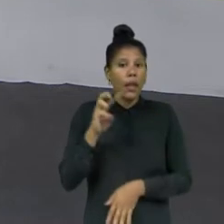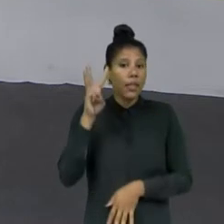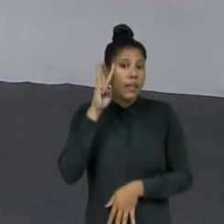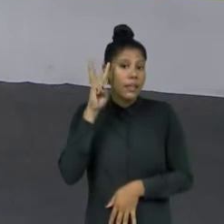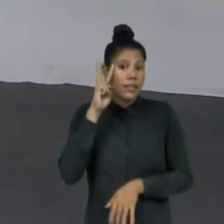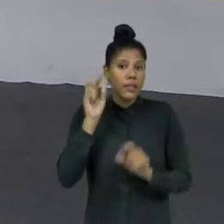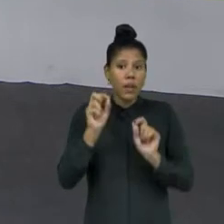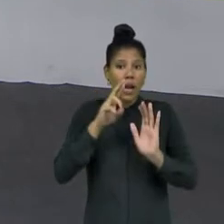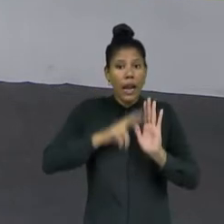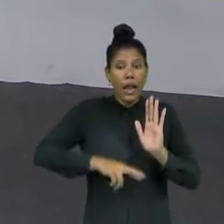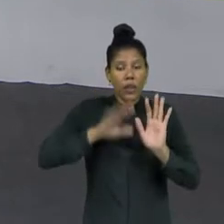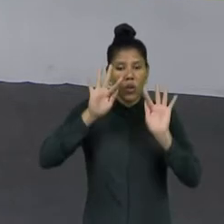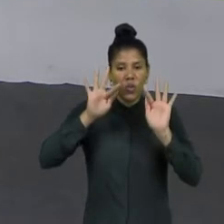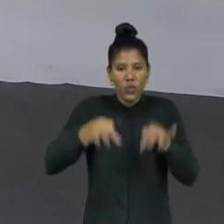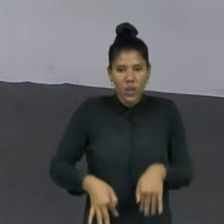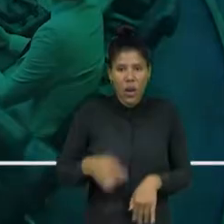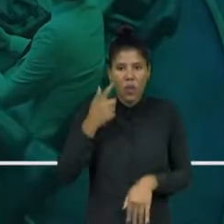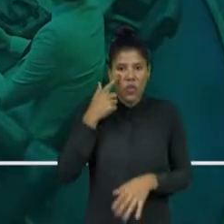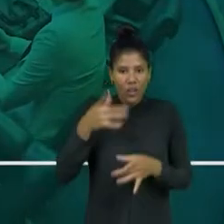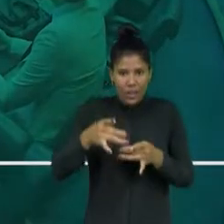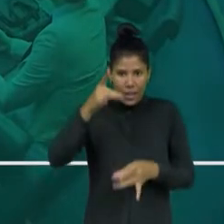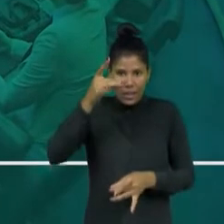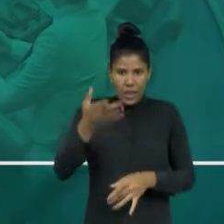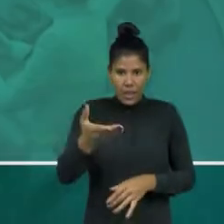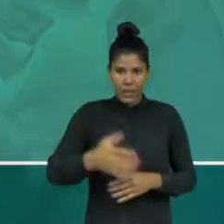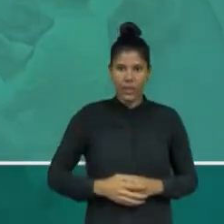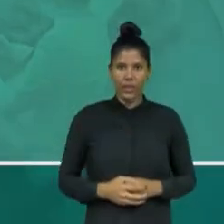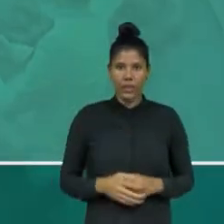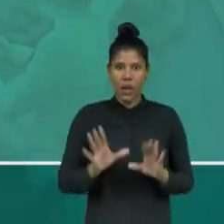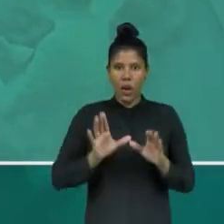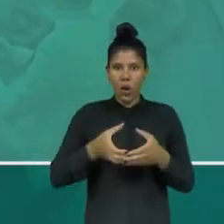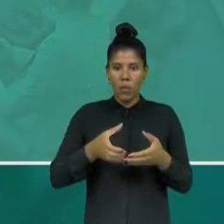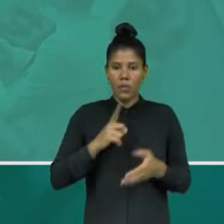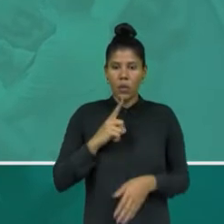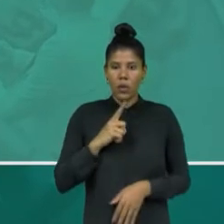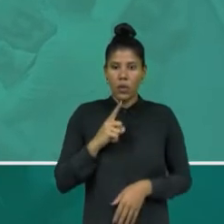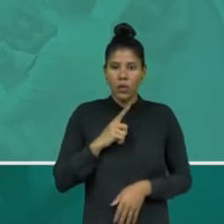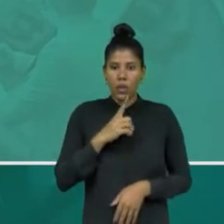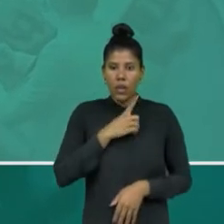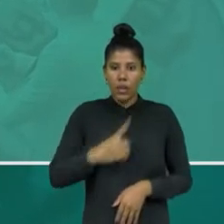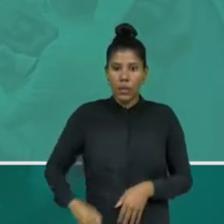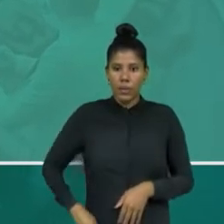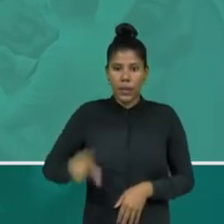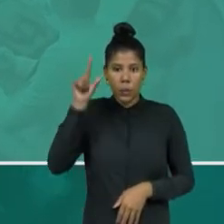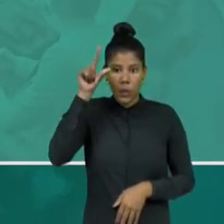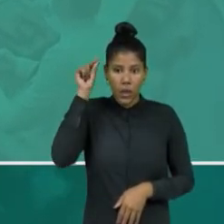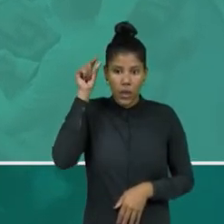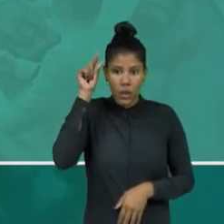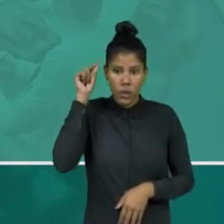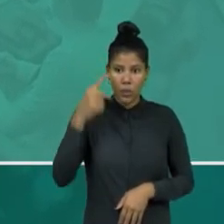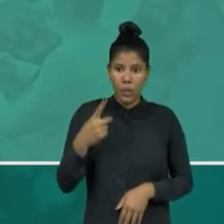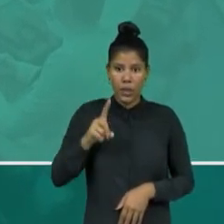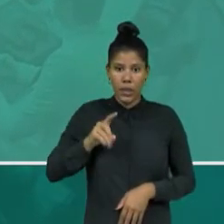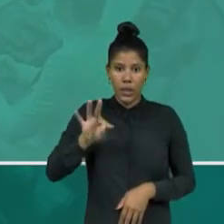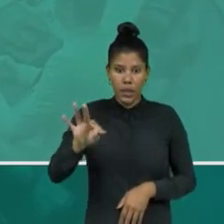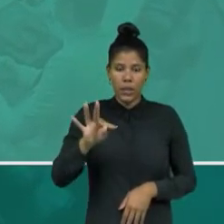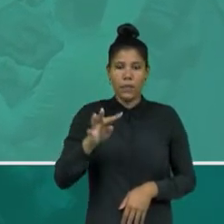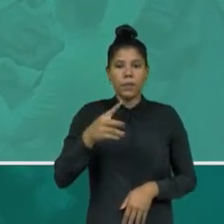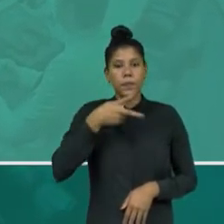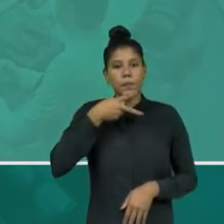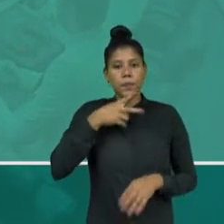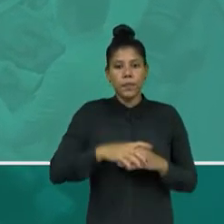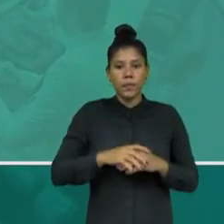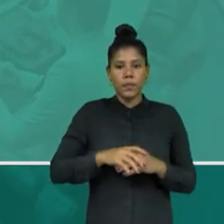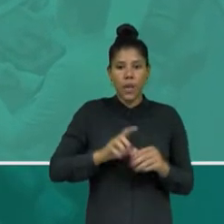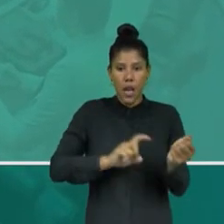relatório final. Veja os detalhes. A comissão é composta pelos deputados Antônio Granja, PDT, Elmano Freitas, PT,